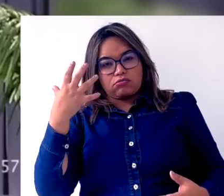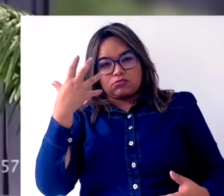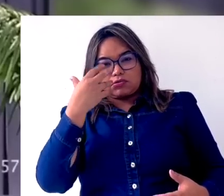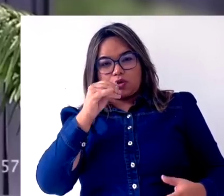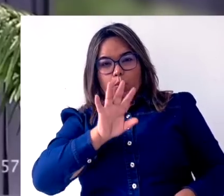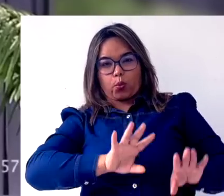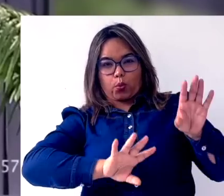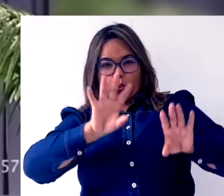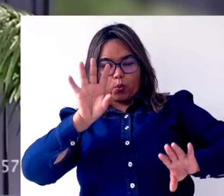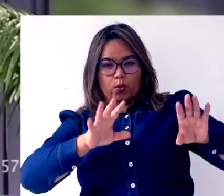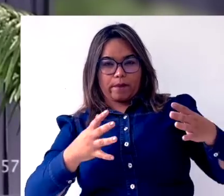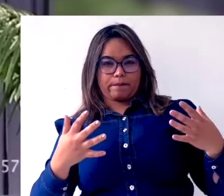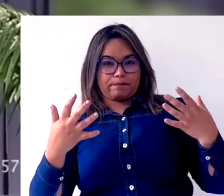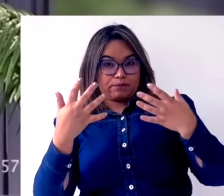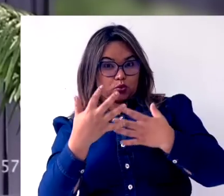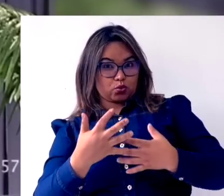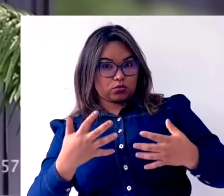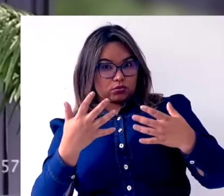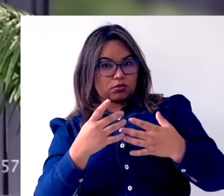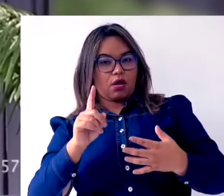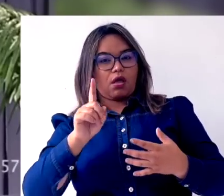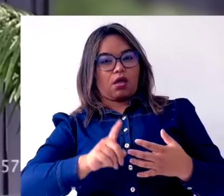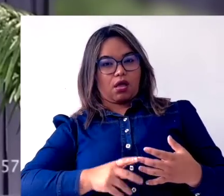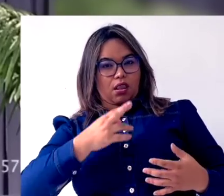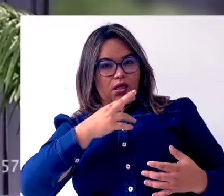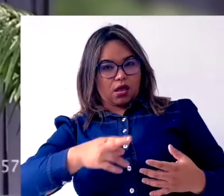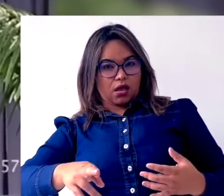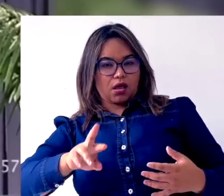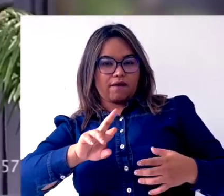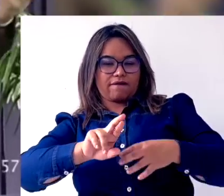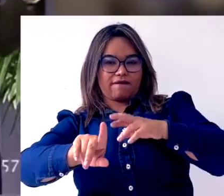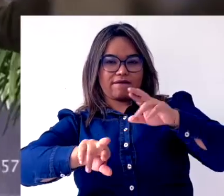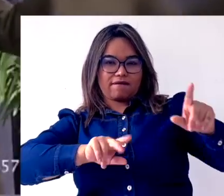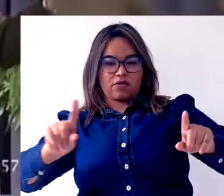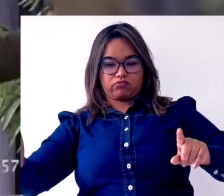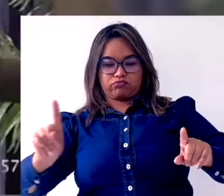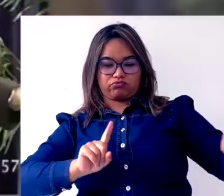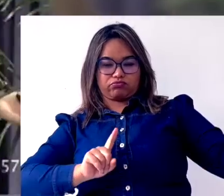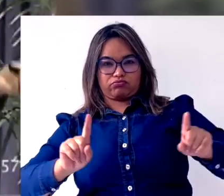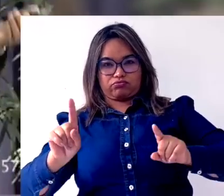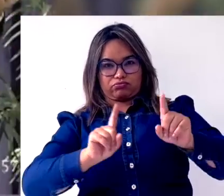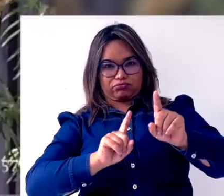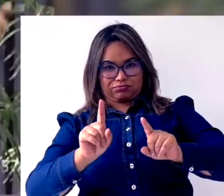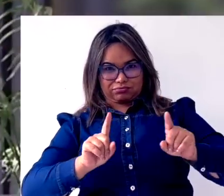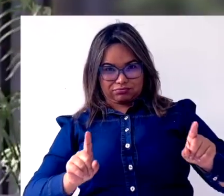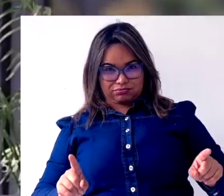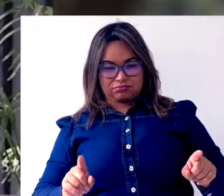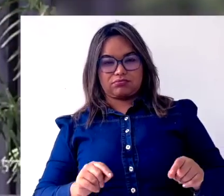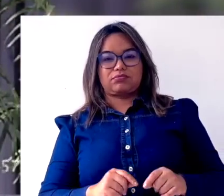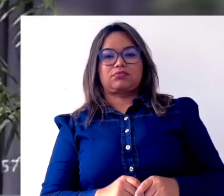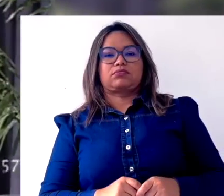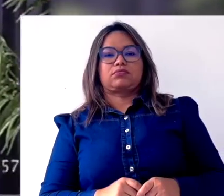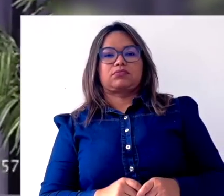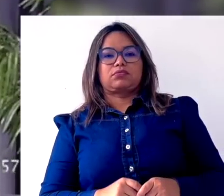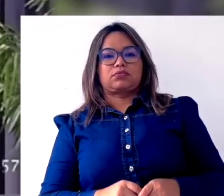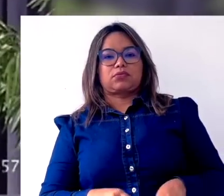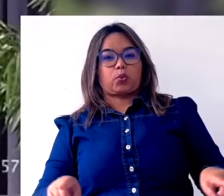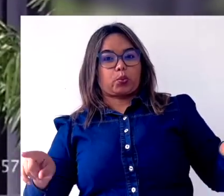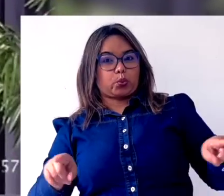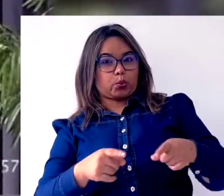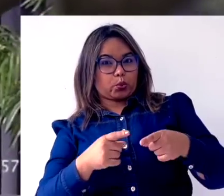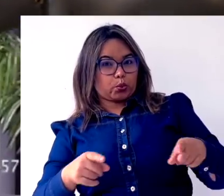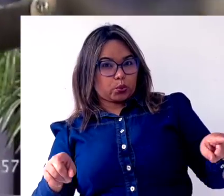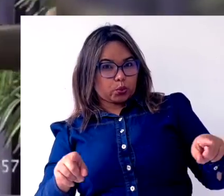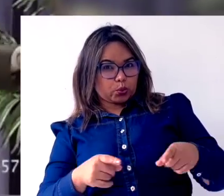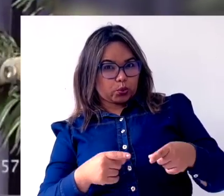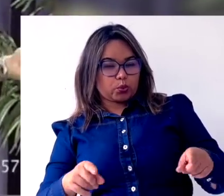coral ecumênico, todas as religiões cantando juntas, até a música popular, com os braços